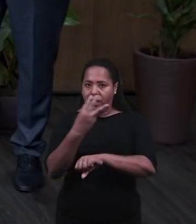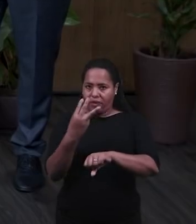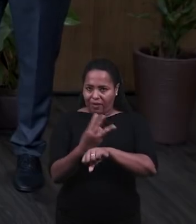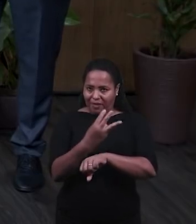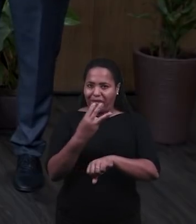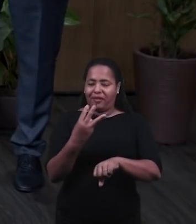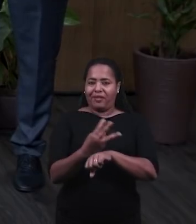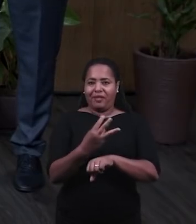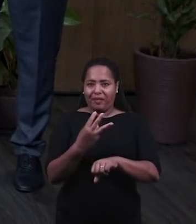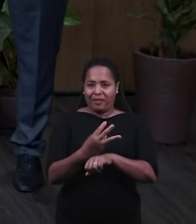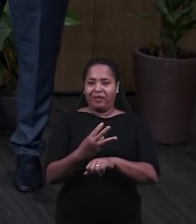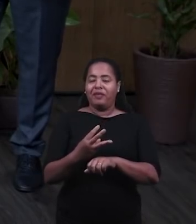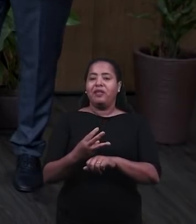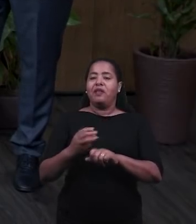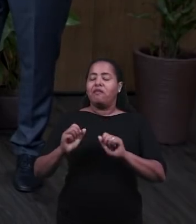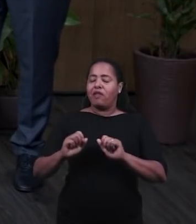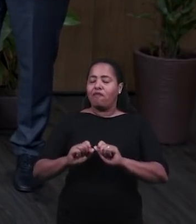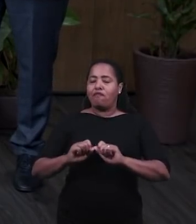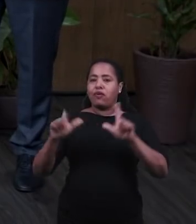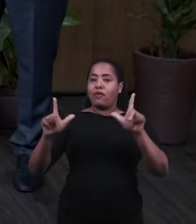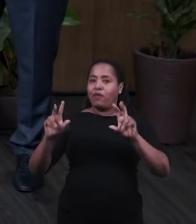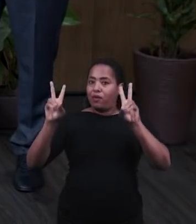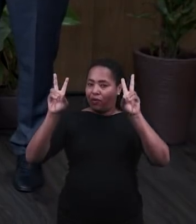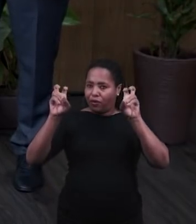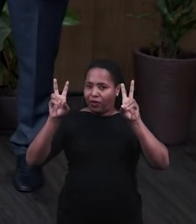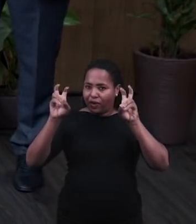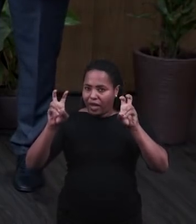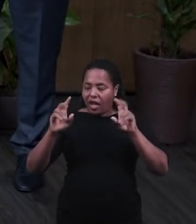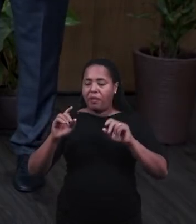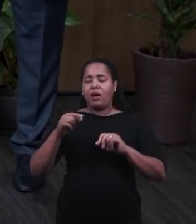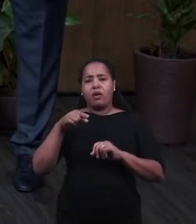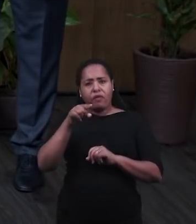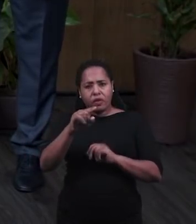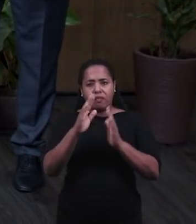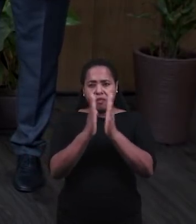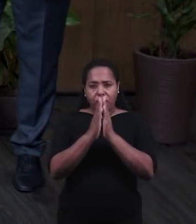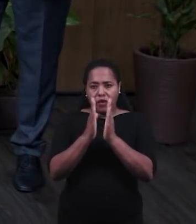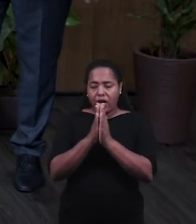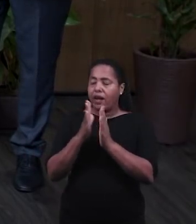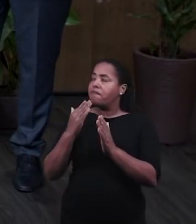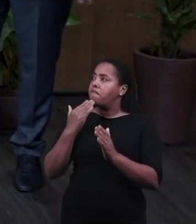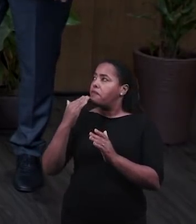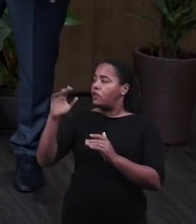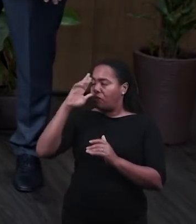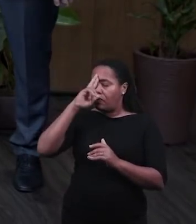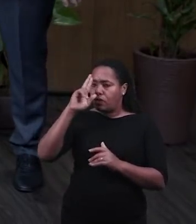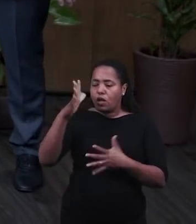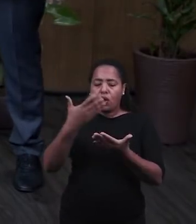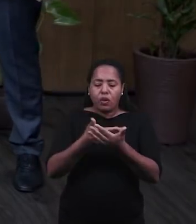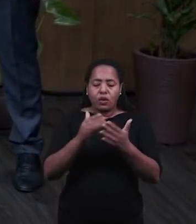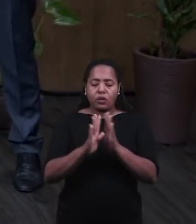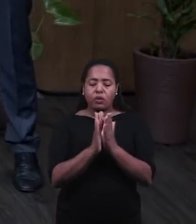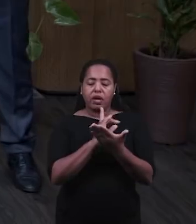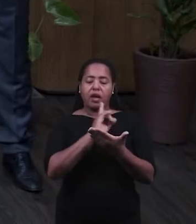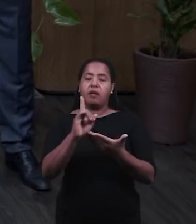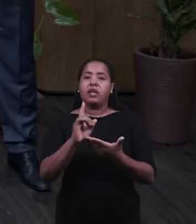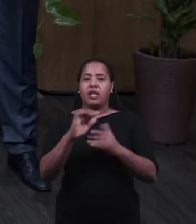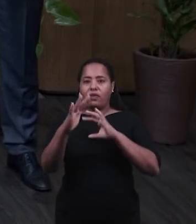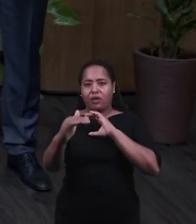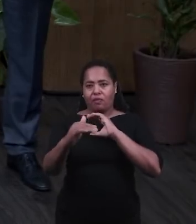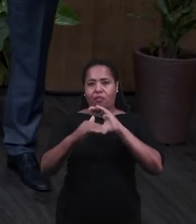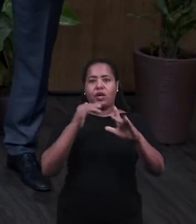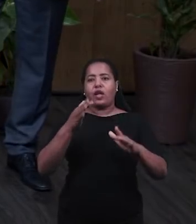Vai aparecer este tema, você vai orar, buscar o Senhor, estudar a palavra e nos enviar o seu